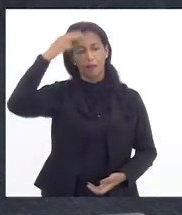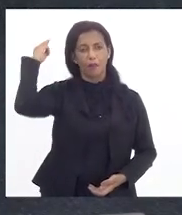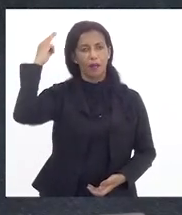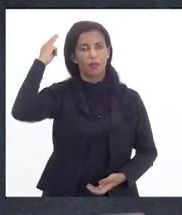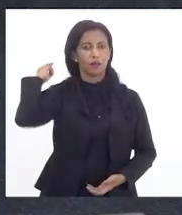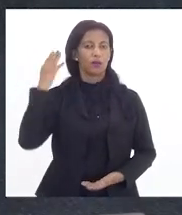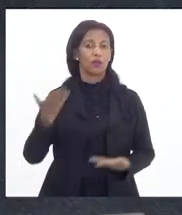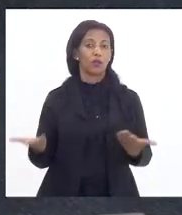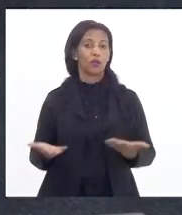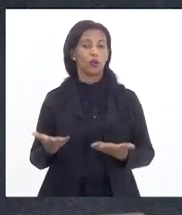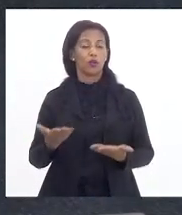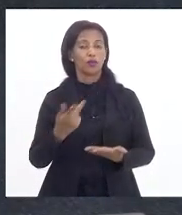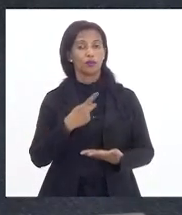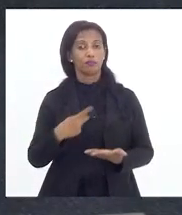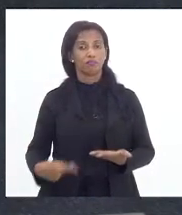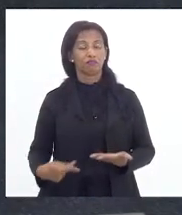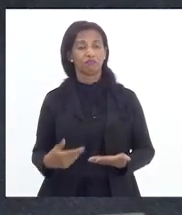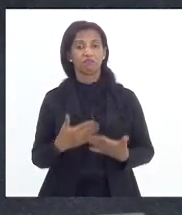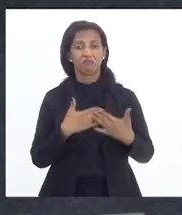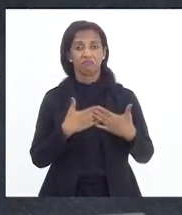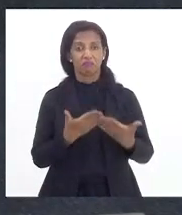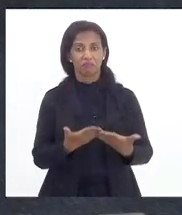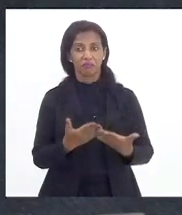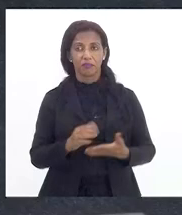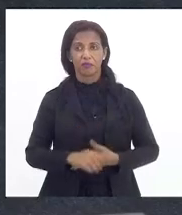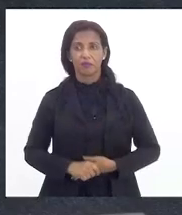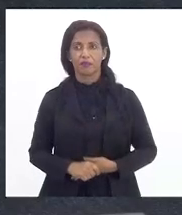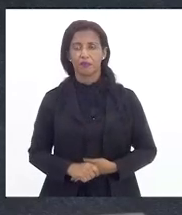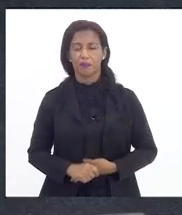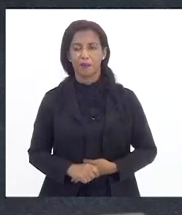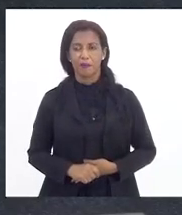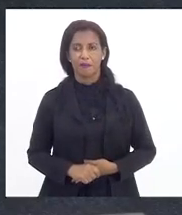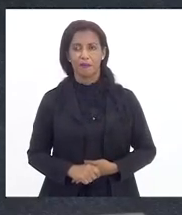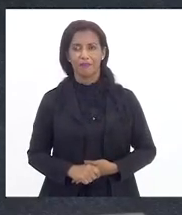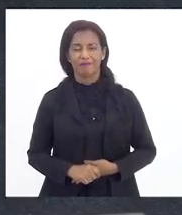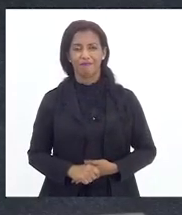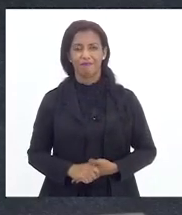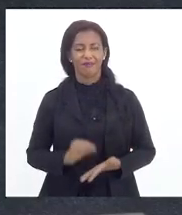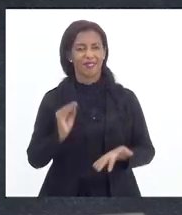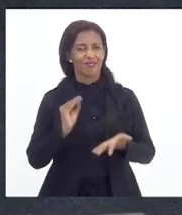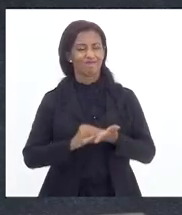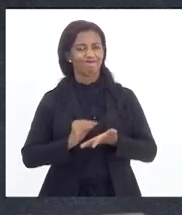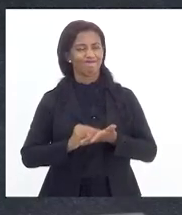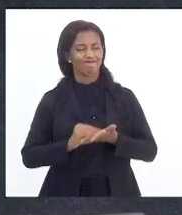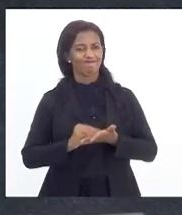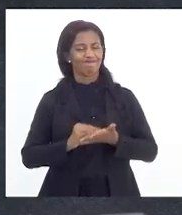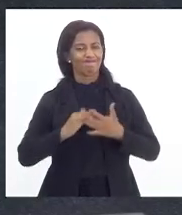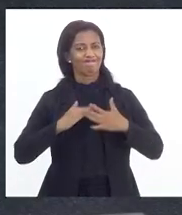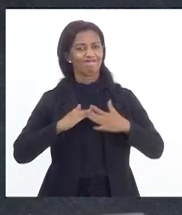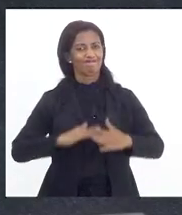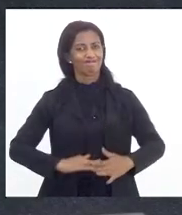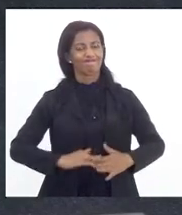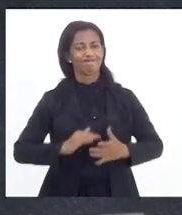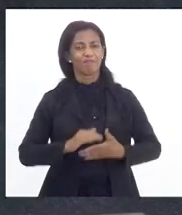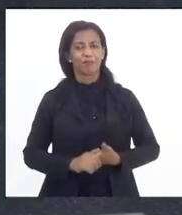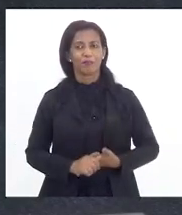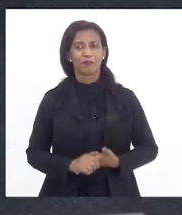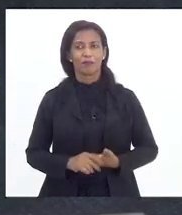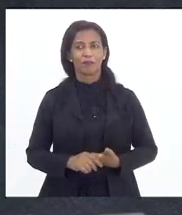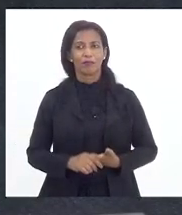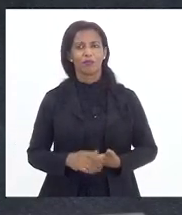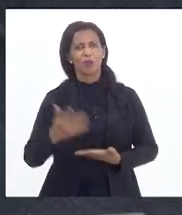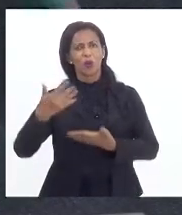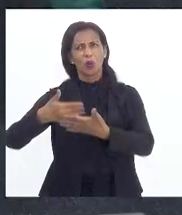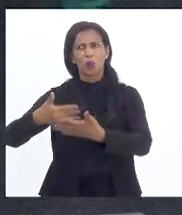presídios hoje eu quero externar aqui o meu descontentamento secretário Nelson o